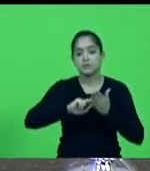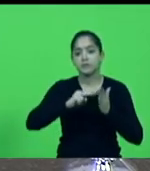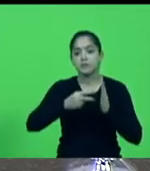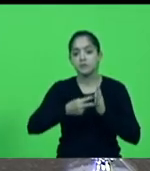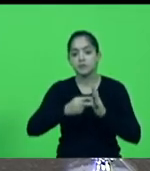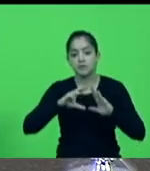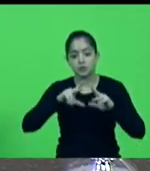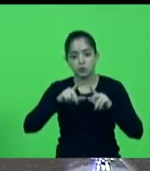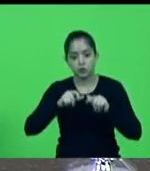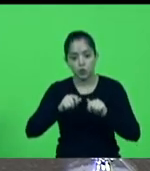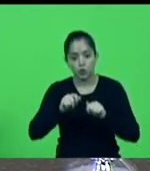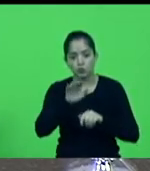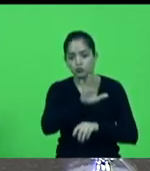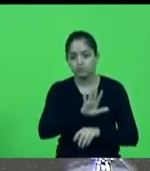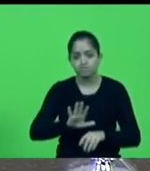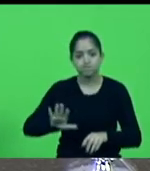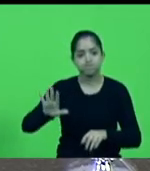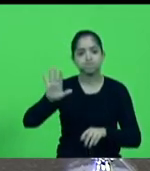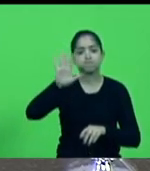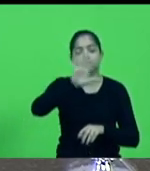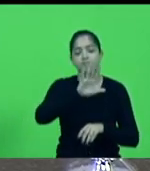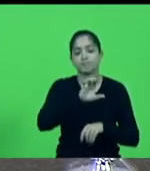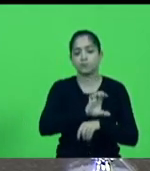o território catarinense.